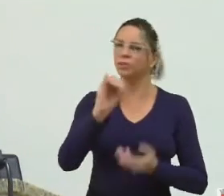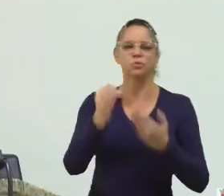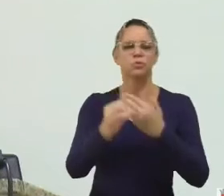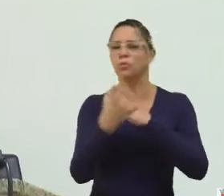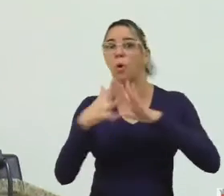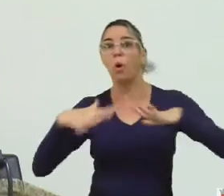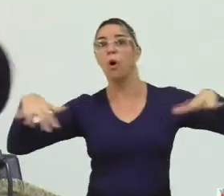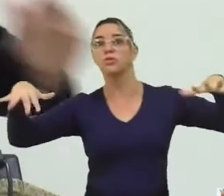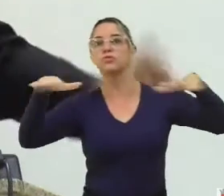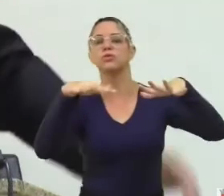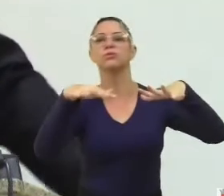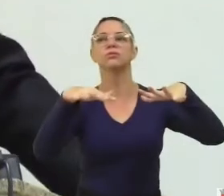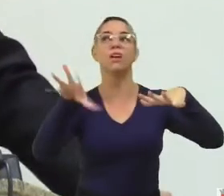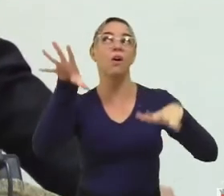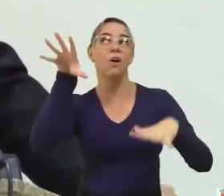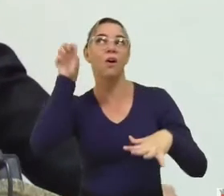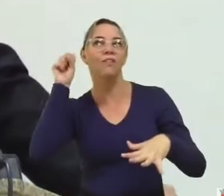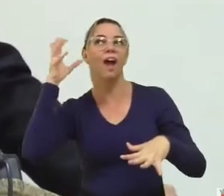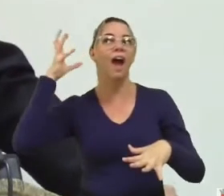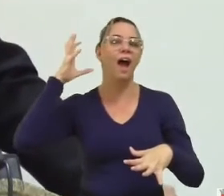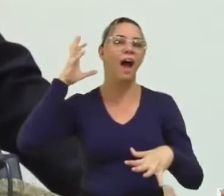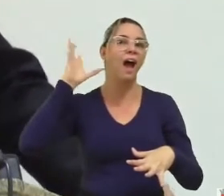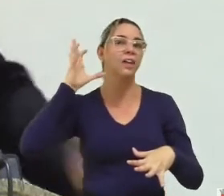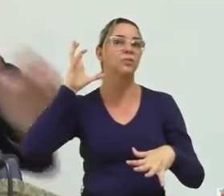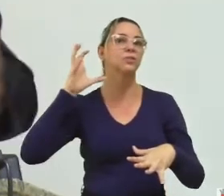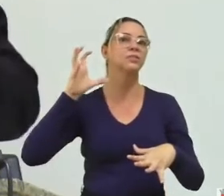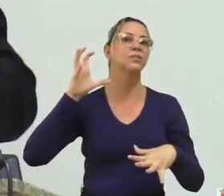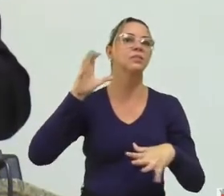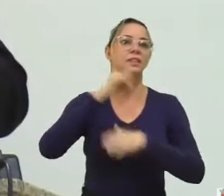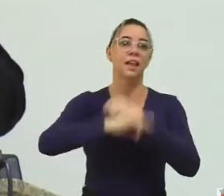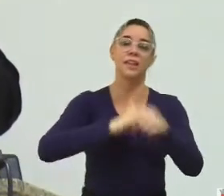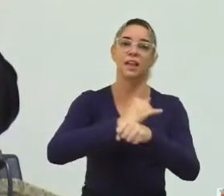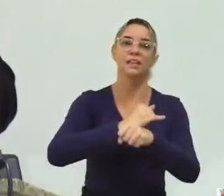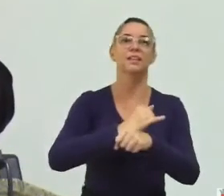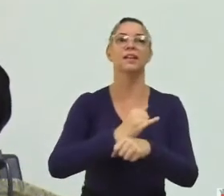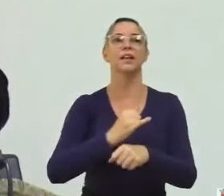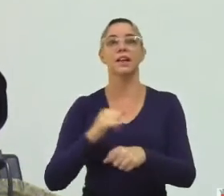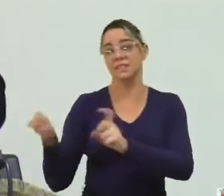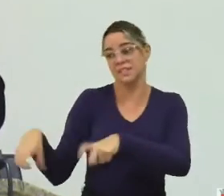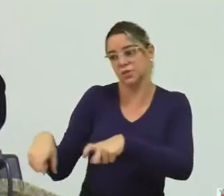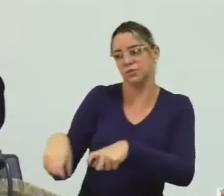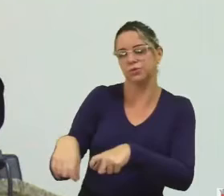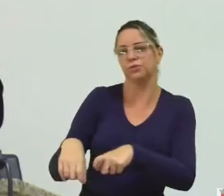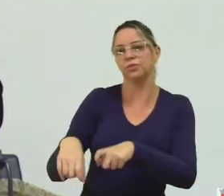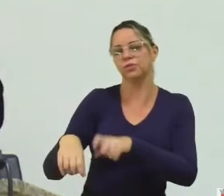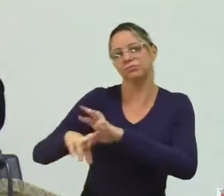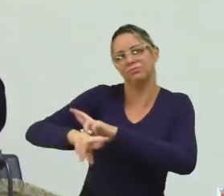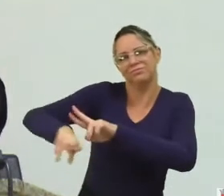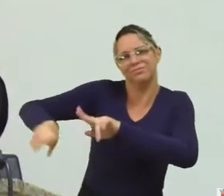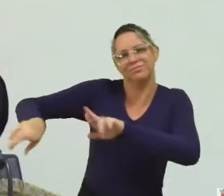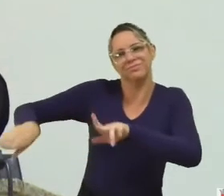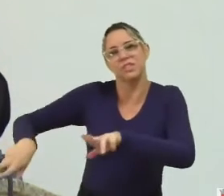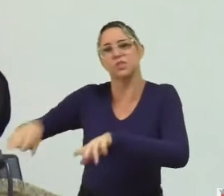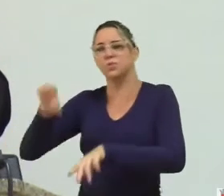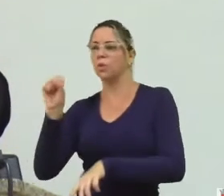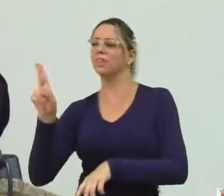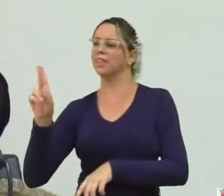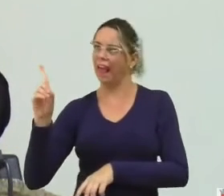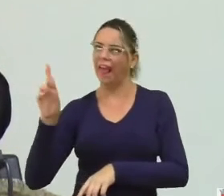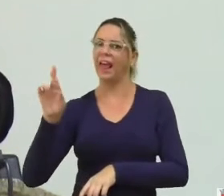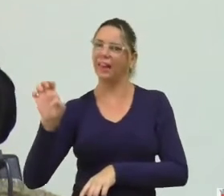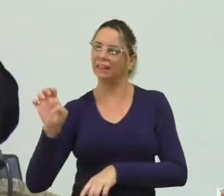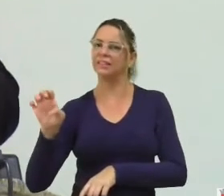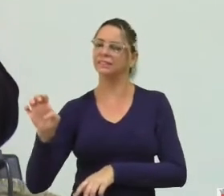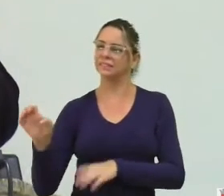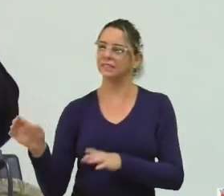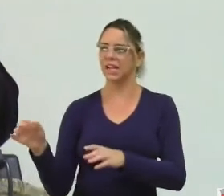Santo FM, o pessoal lá do Gama, Açude Novo, Milho Branco, Armazém, o pessoal do Sudré, Queimada Grande,